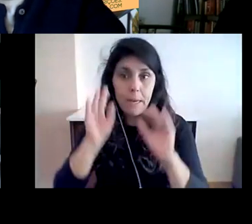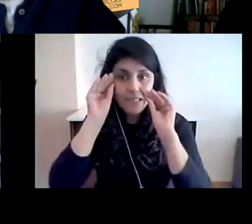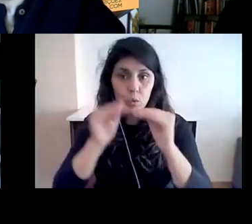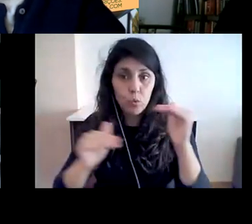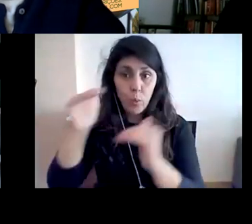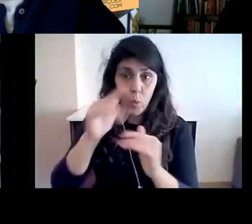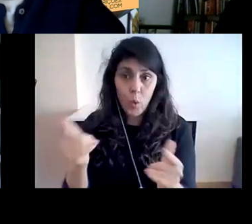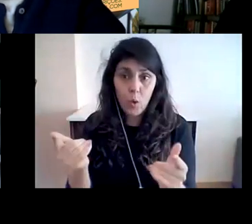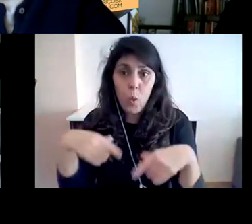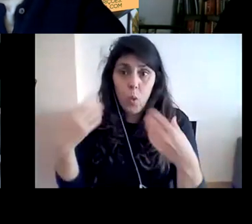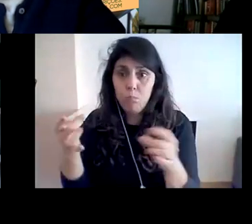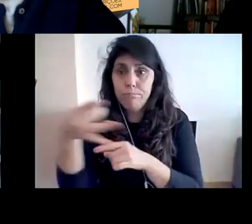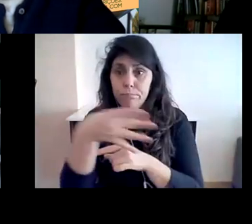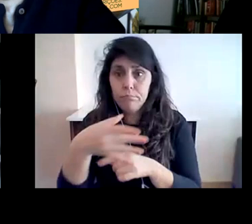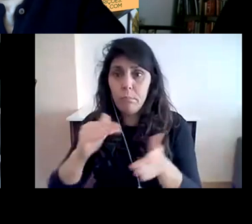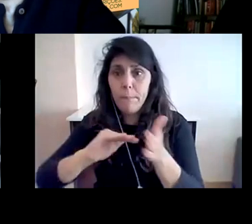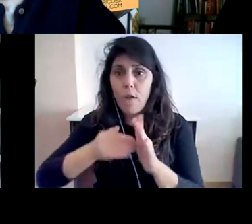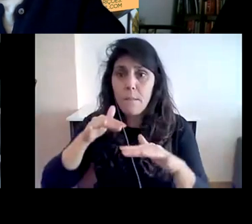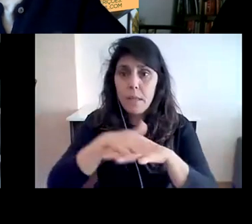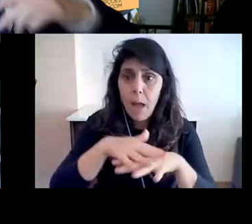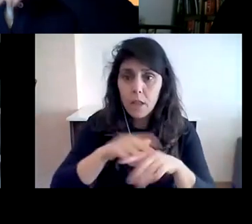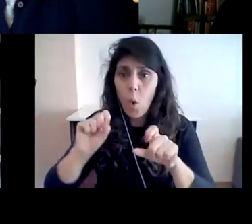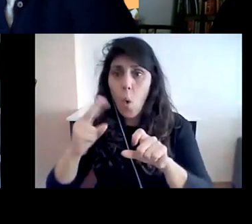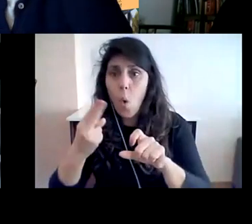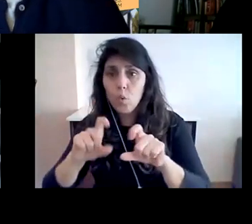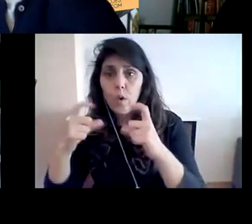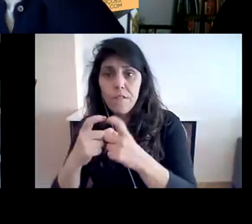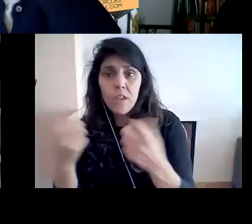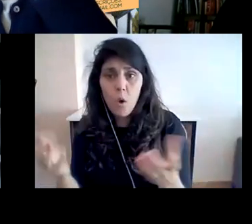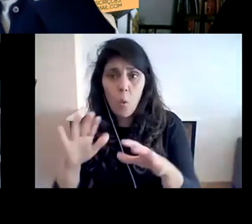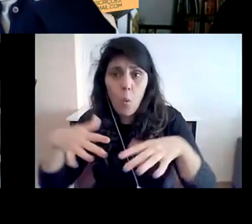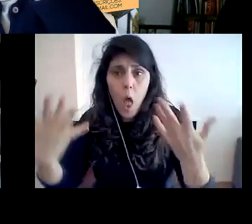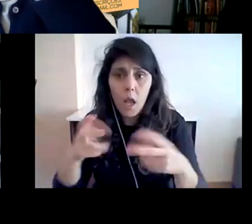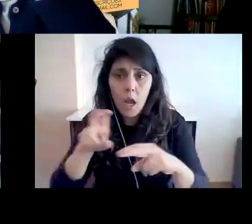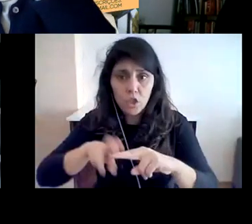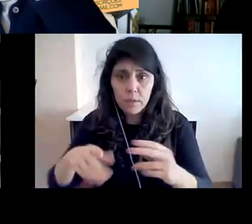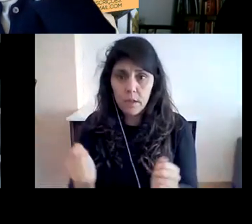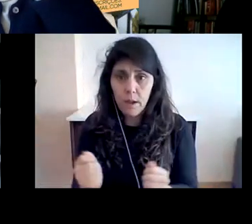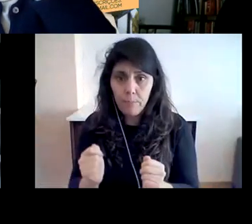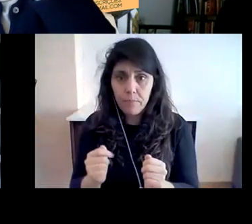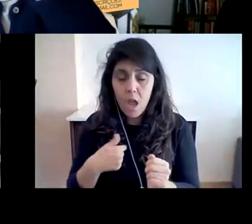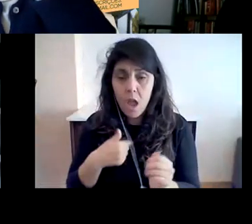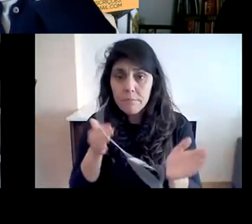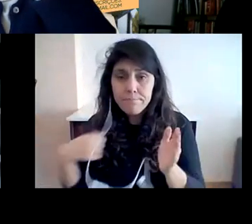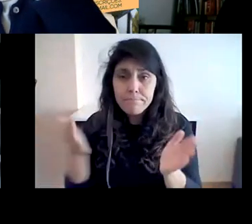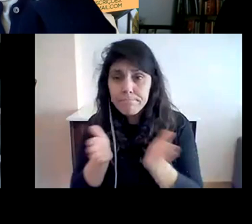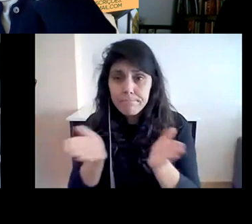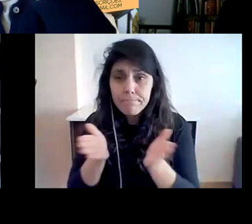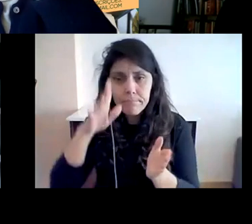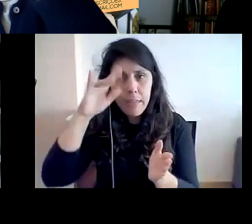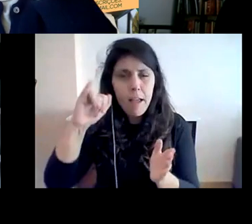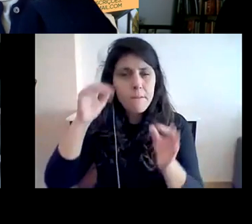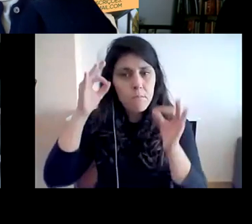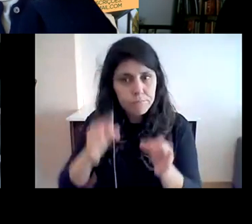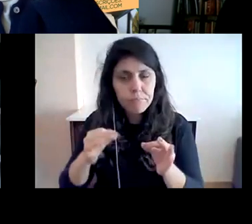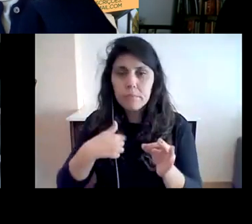prova de matemática ou de geografia, ou seja lá o que for. Portanto, eu tenho duas opções em aberto, eu não tenho uma ideia muito fixa sobre